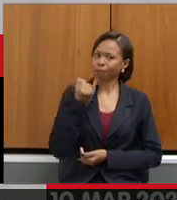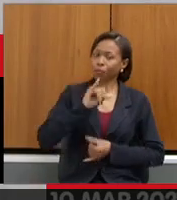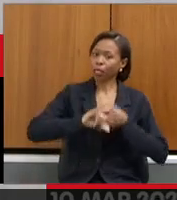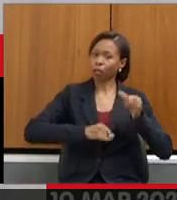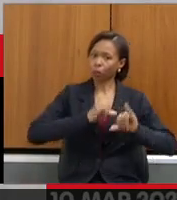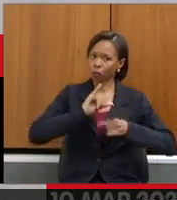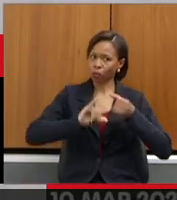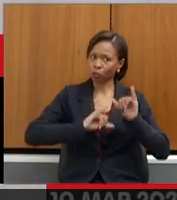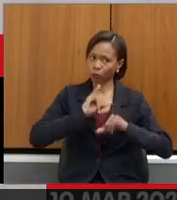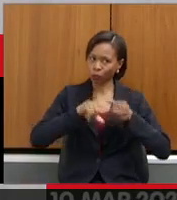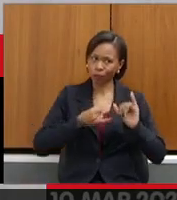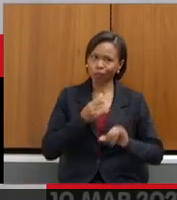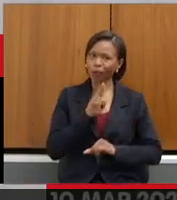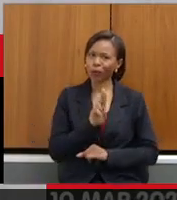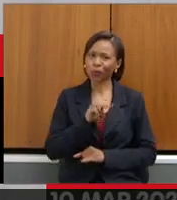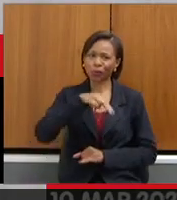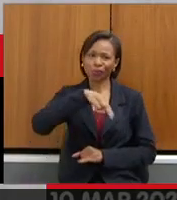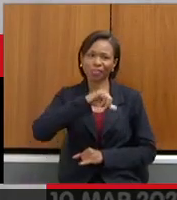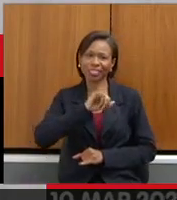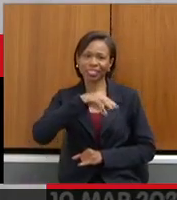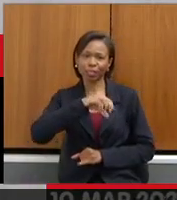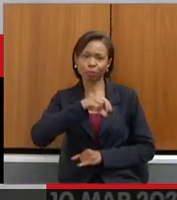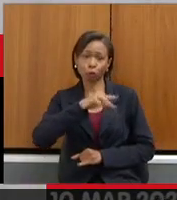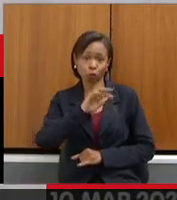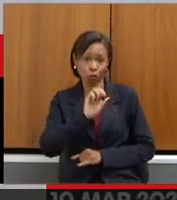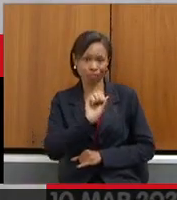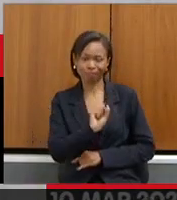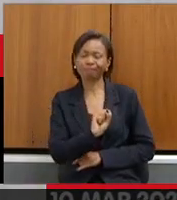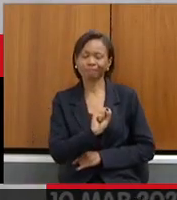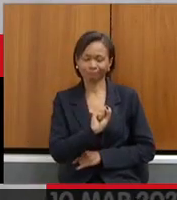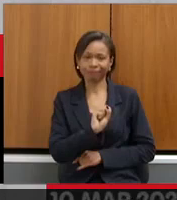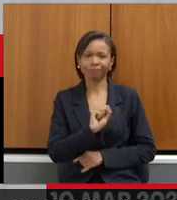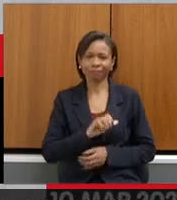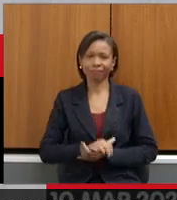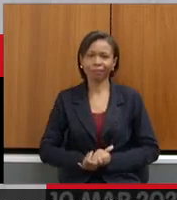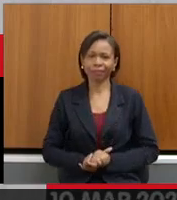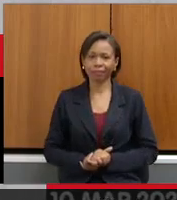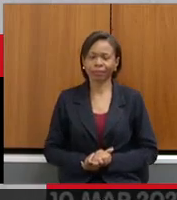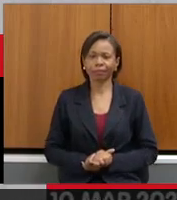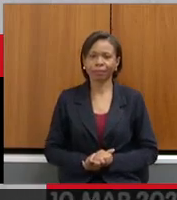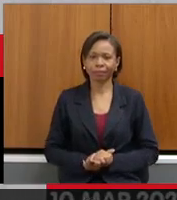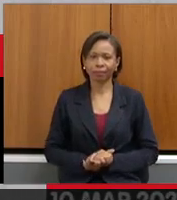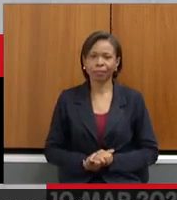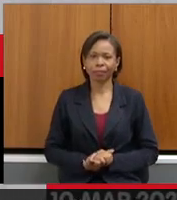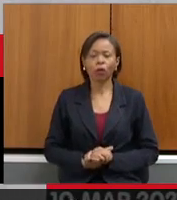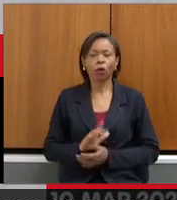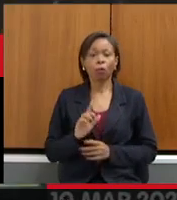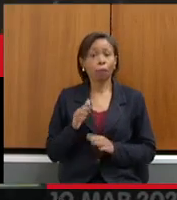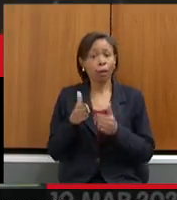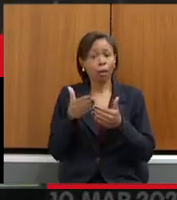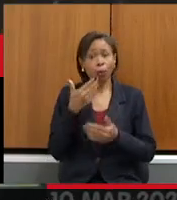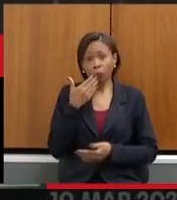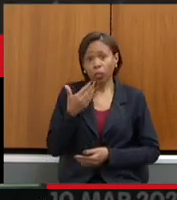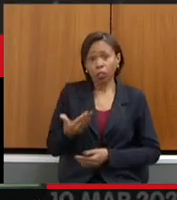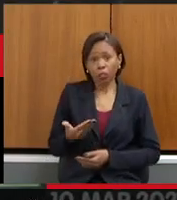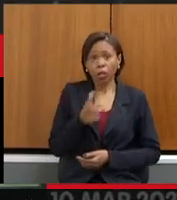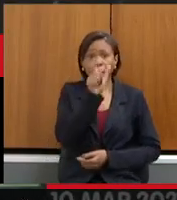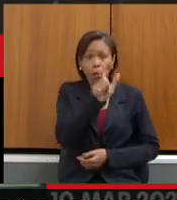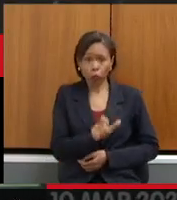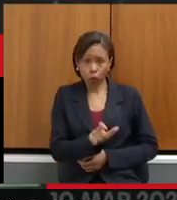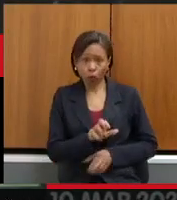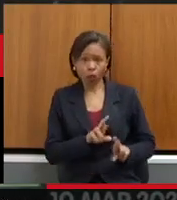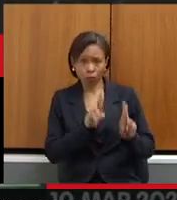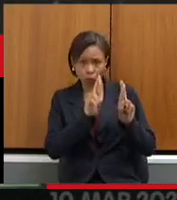e eu só pediria que visse com quem é responsável pelo ambulatório vamos